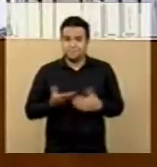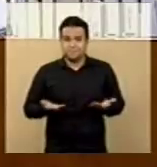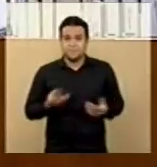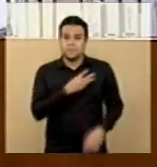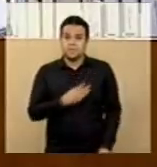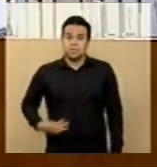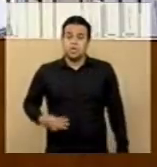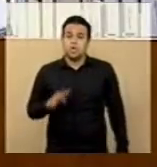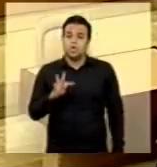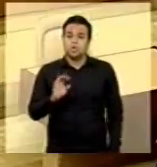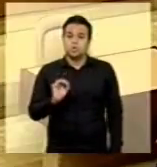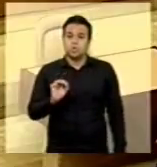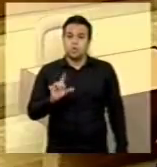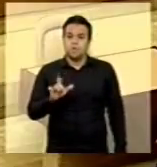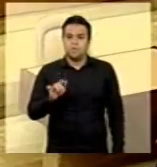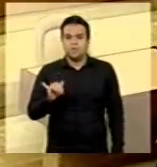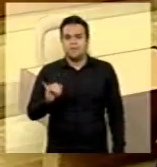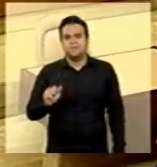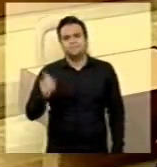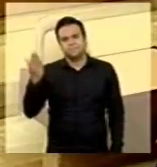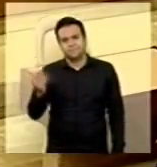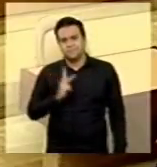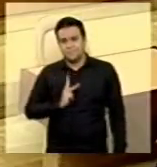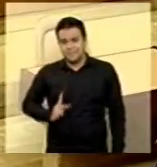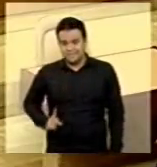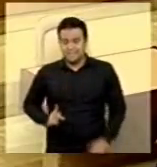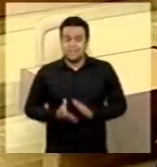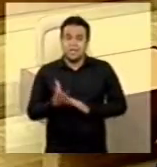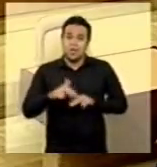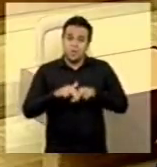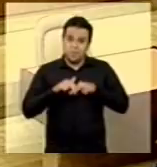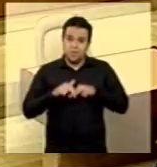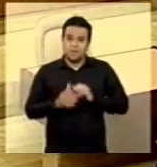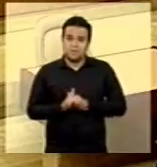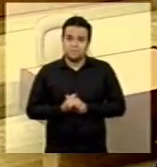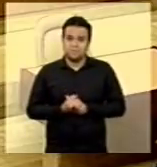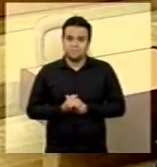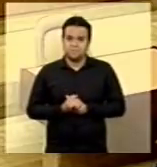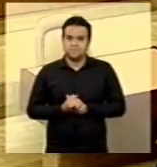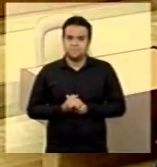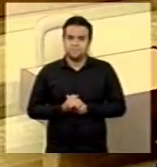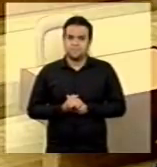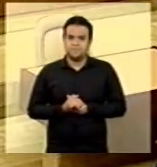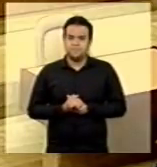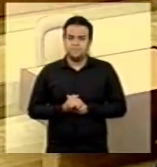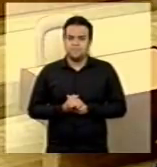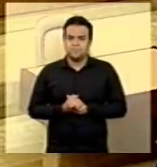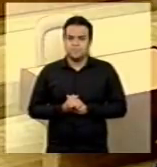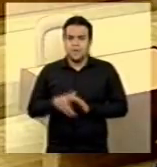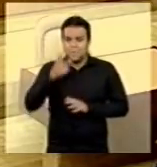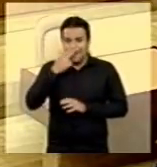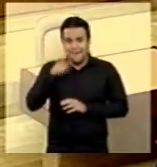por favor, para frente. Para, presidente, debelando esse folclore, ou como costuma dizer o ministro Gilmar Mendes, essa